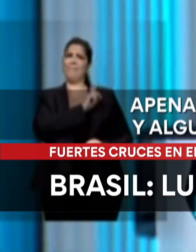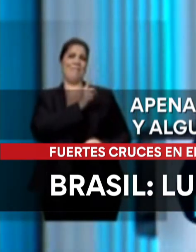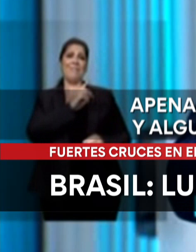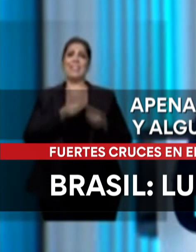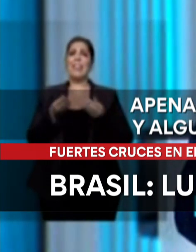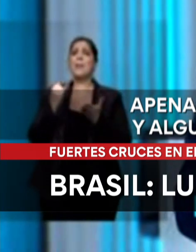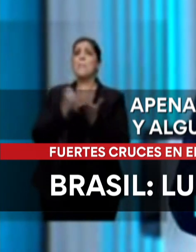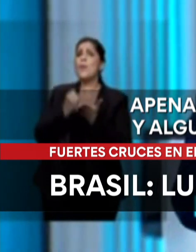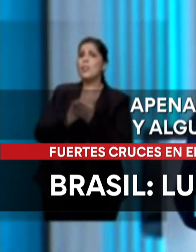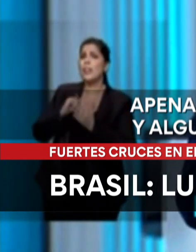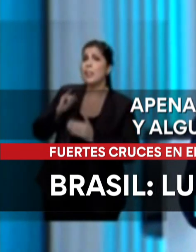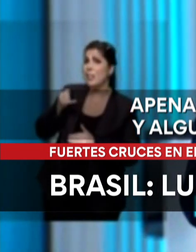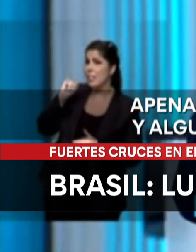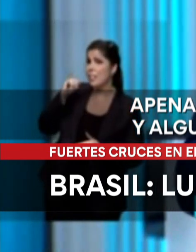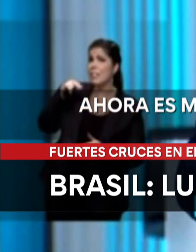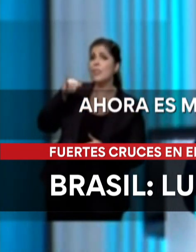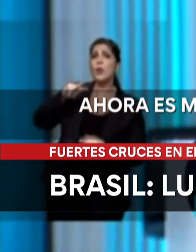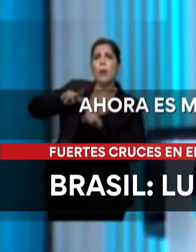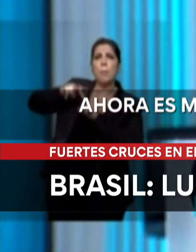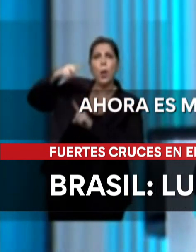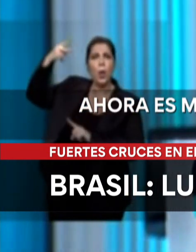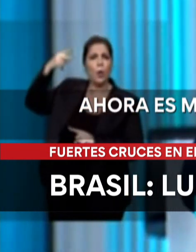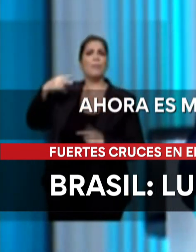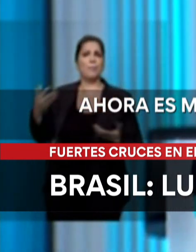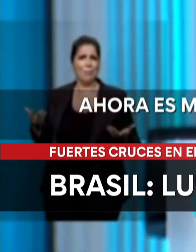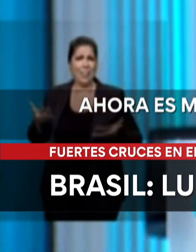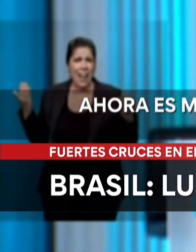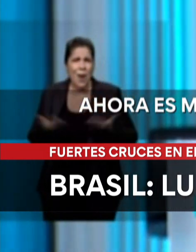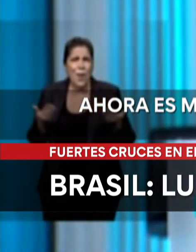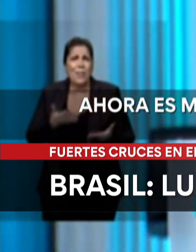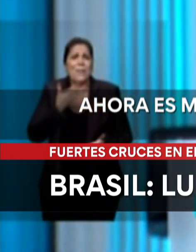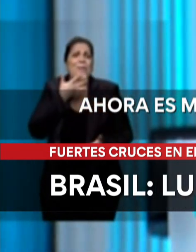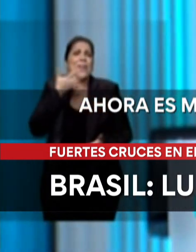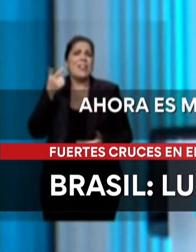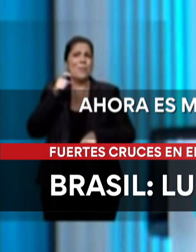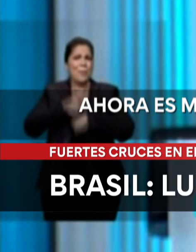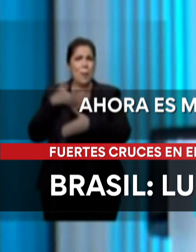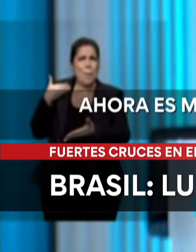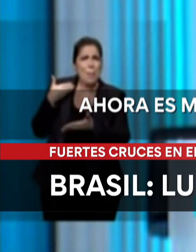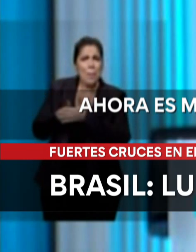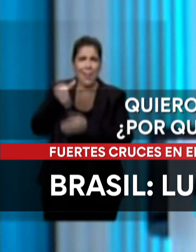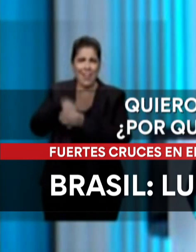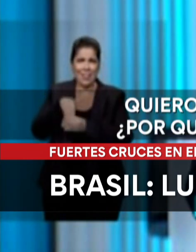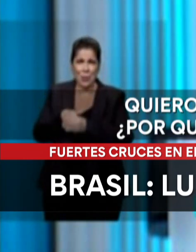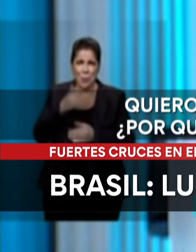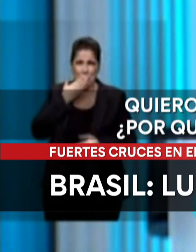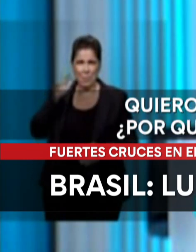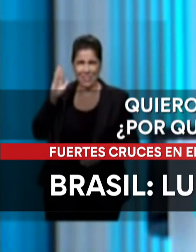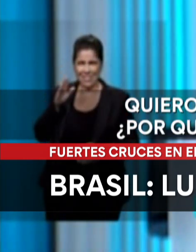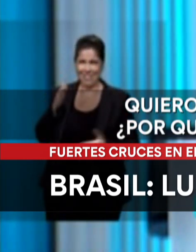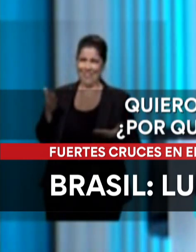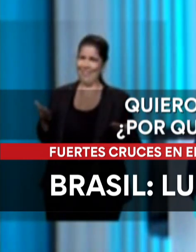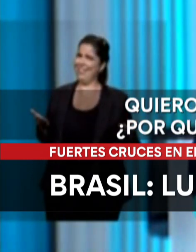inflação e alguns anos menos do que a inflação. E agora é muito fácil chegar perto das eleições e prometer. Eu quero que